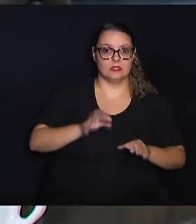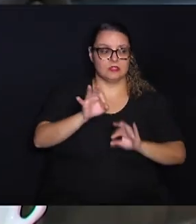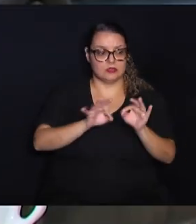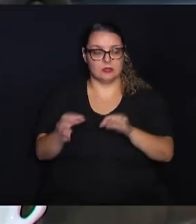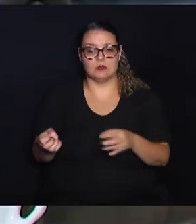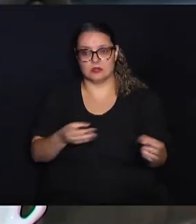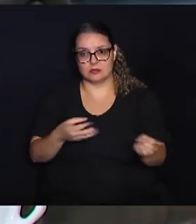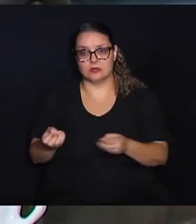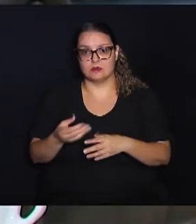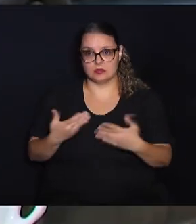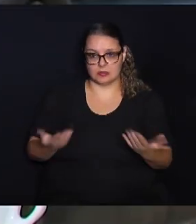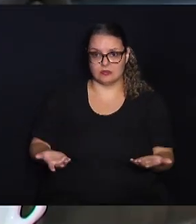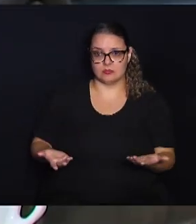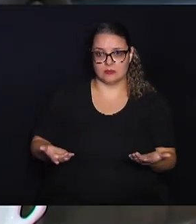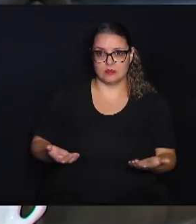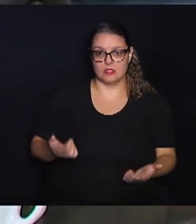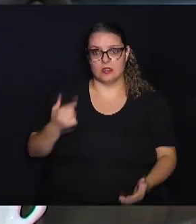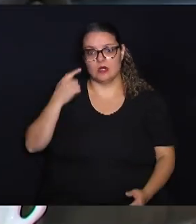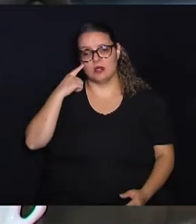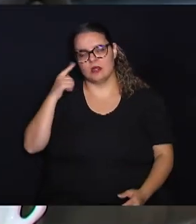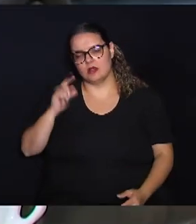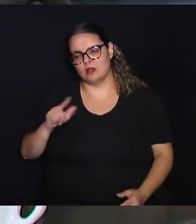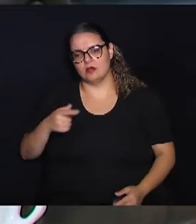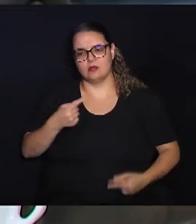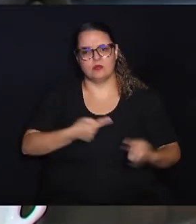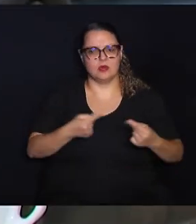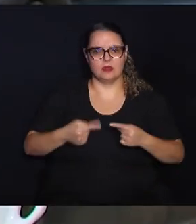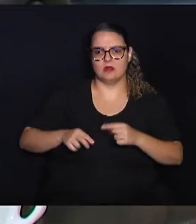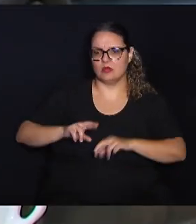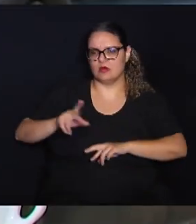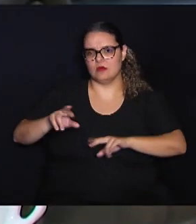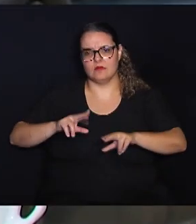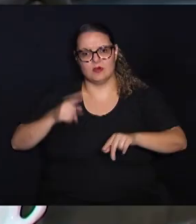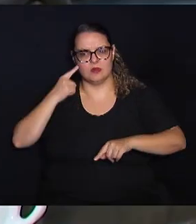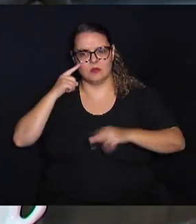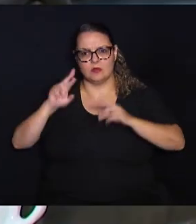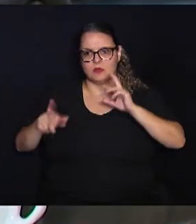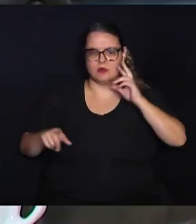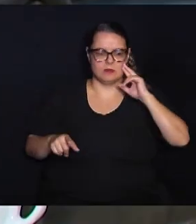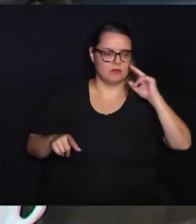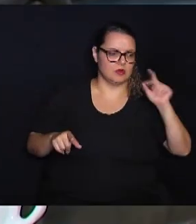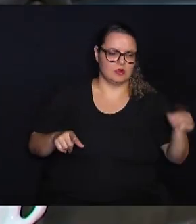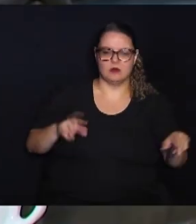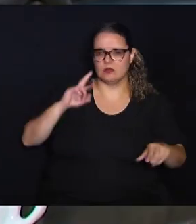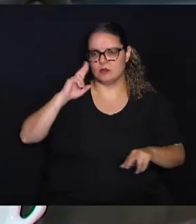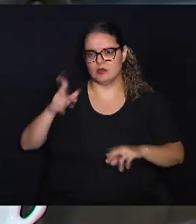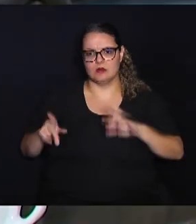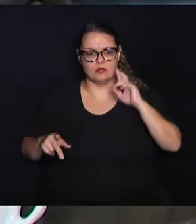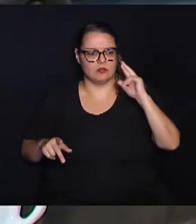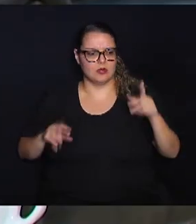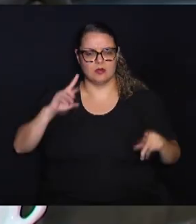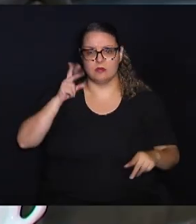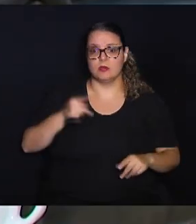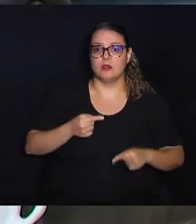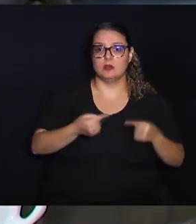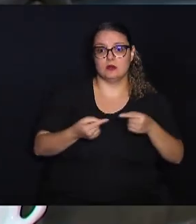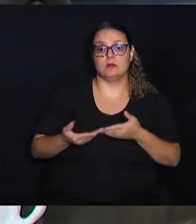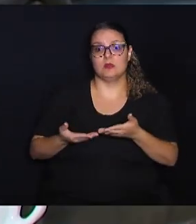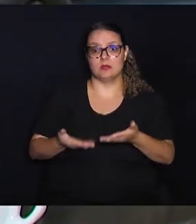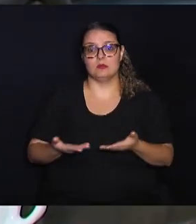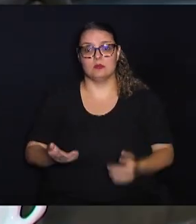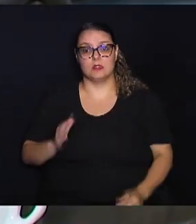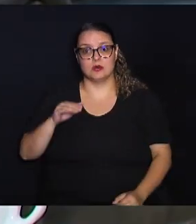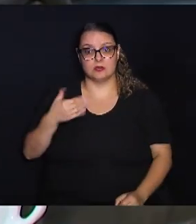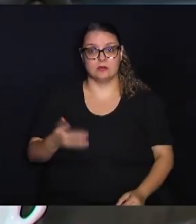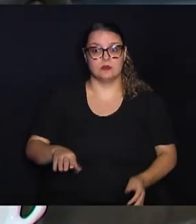inovador. É claro que é polêmico, gerou muitas controvérsias, o debate mostrou isso, mas quando